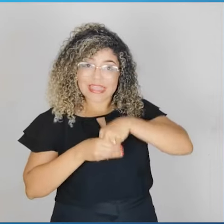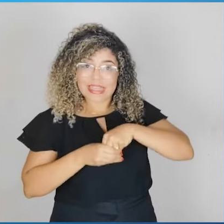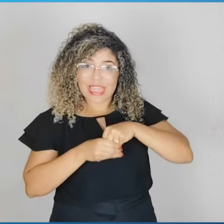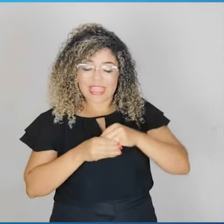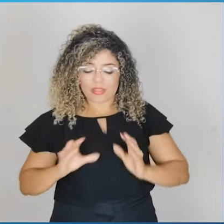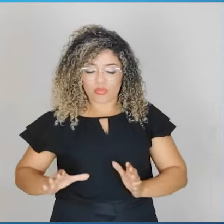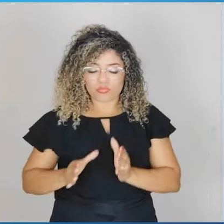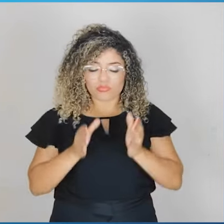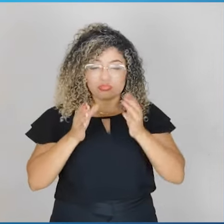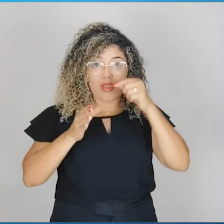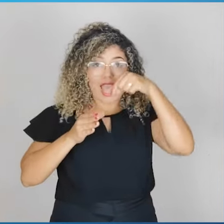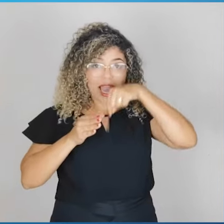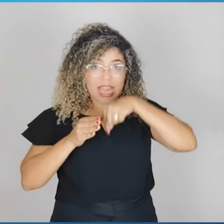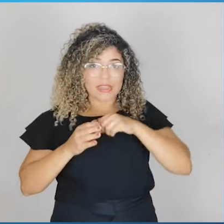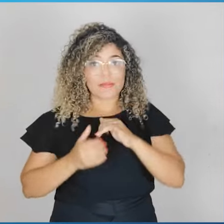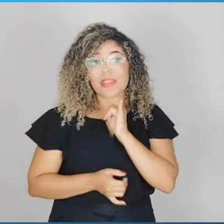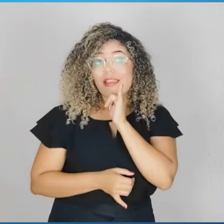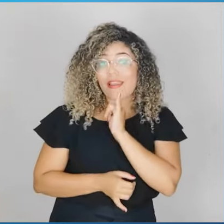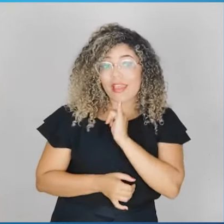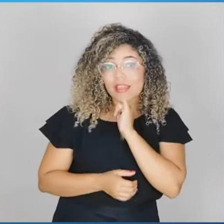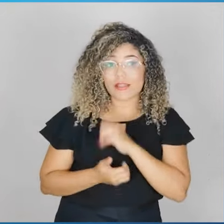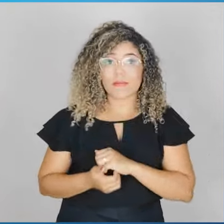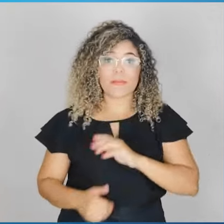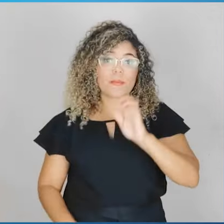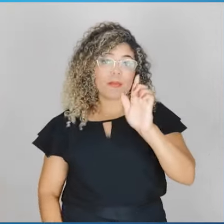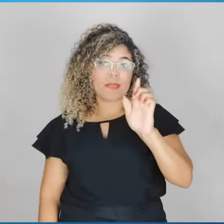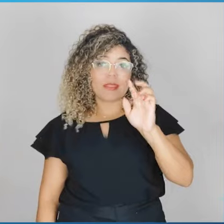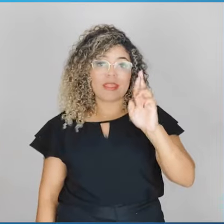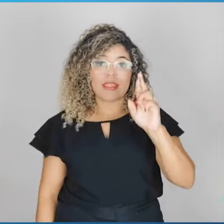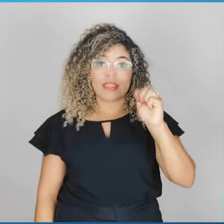interna. Exemplo é o granito.